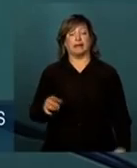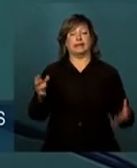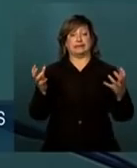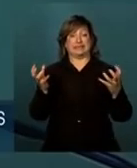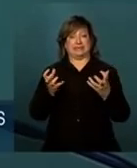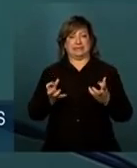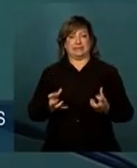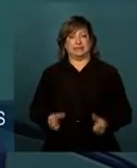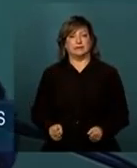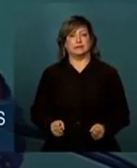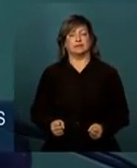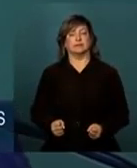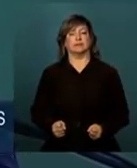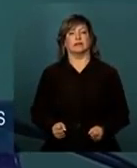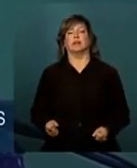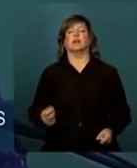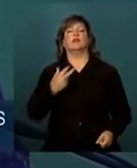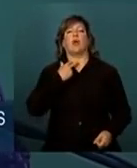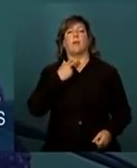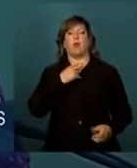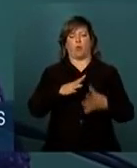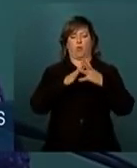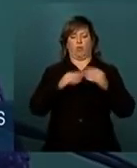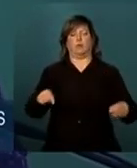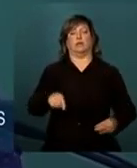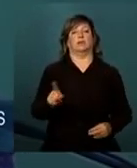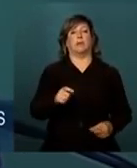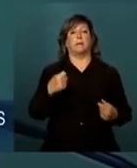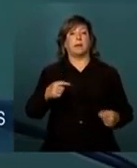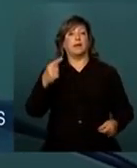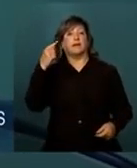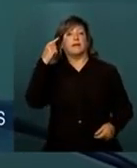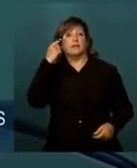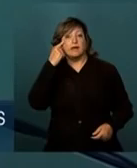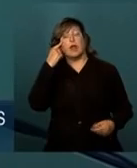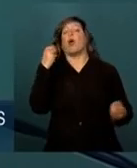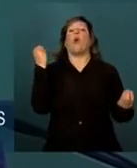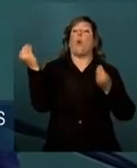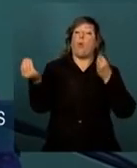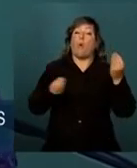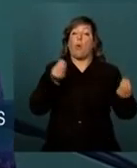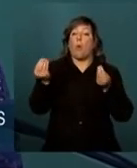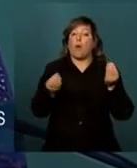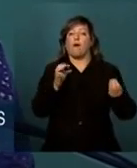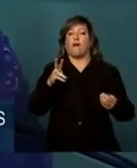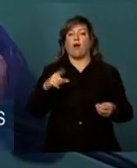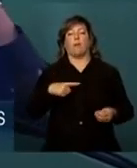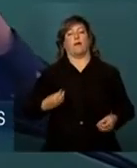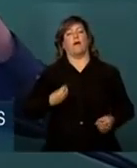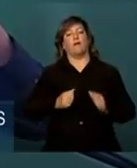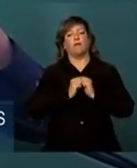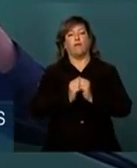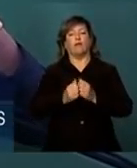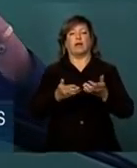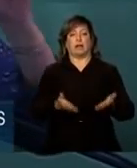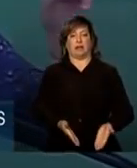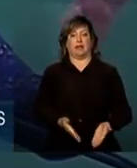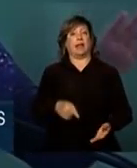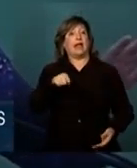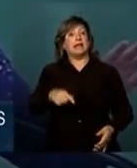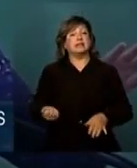deve ser combatida. Nós temos de olhar a melhor forma de conviver com ela. E essa melhor